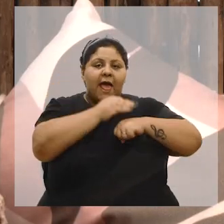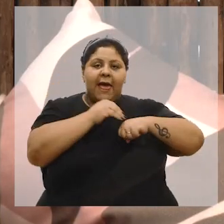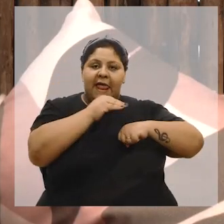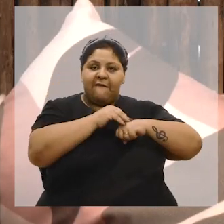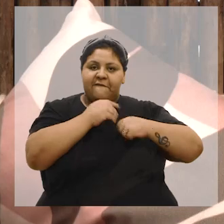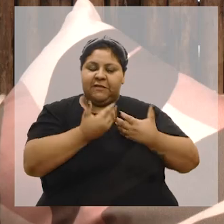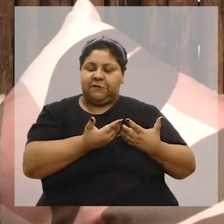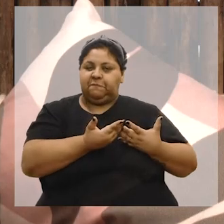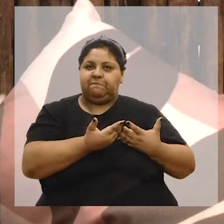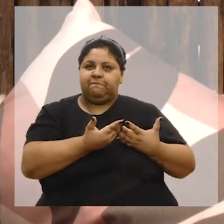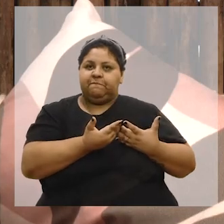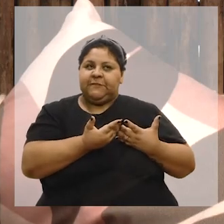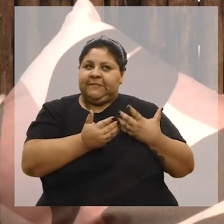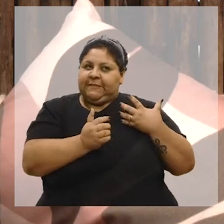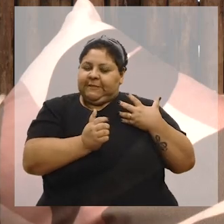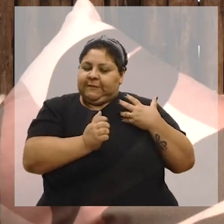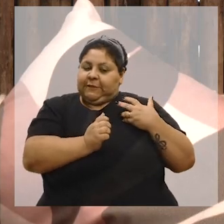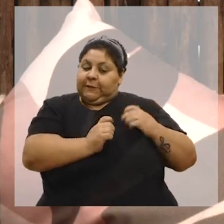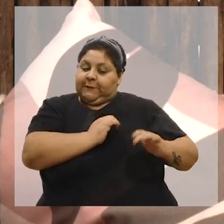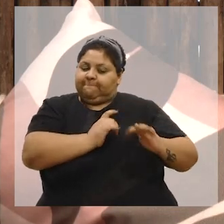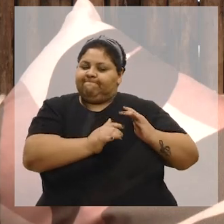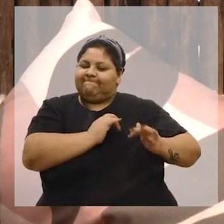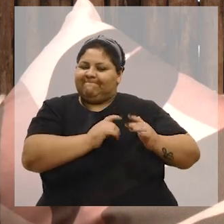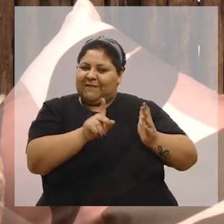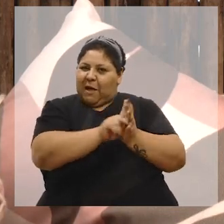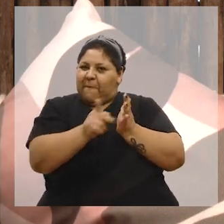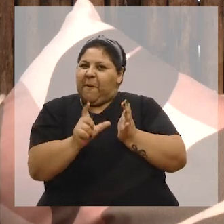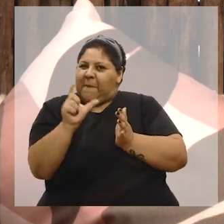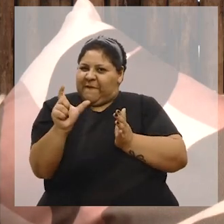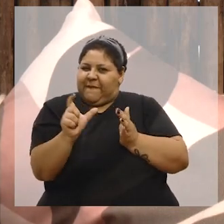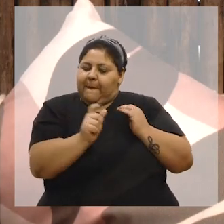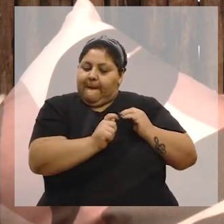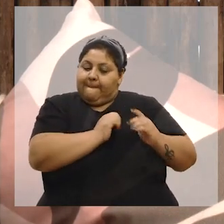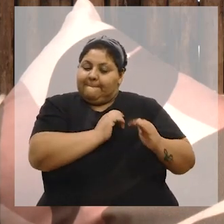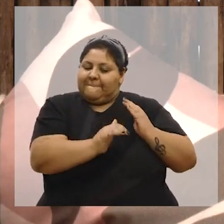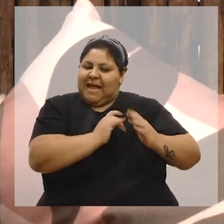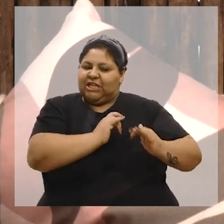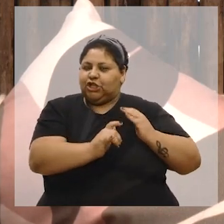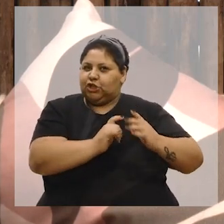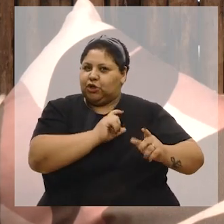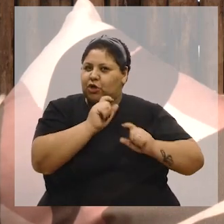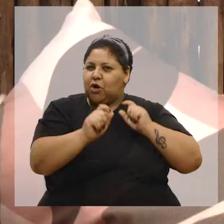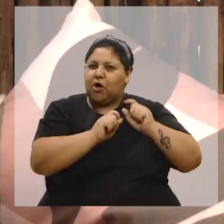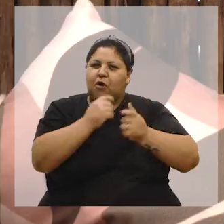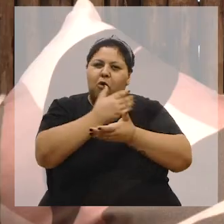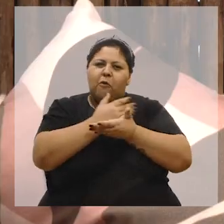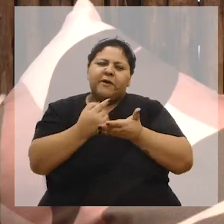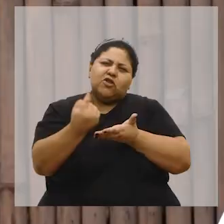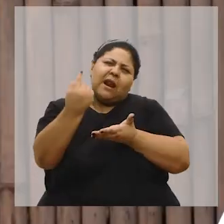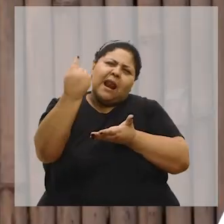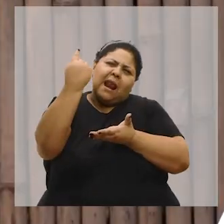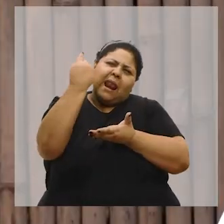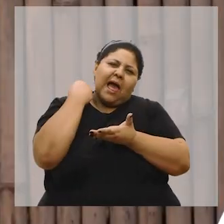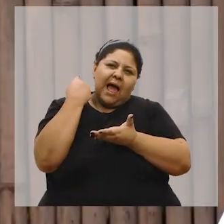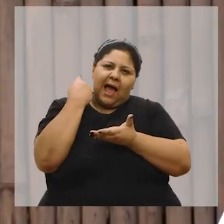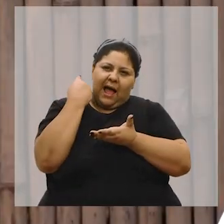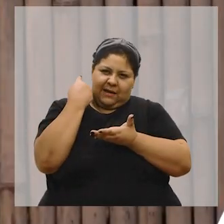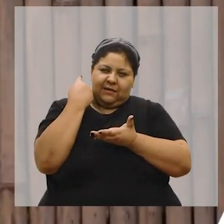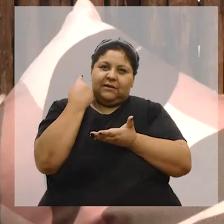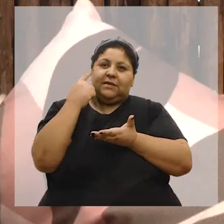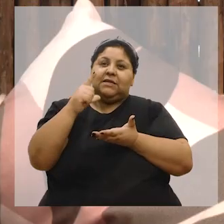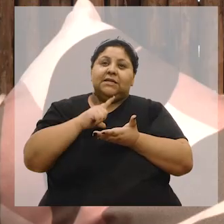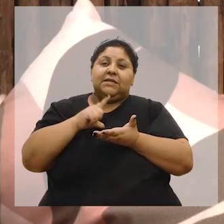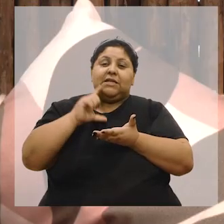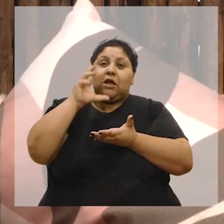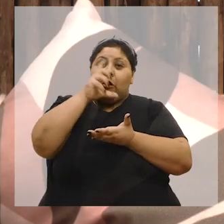afetiva mexe, a própria palavra já diz, mexe com o que a gente começou lá atrás, assim, né? Tipo,